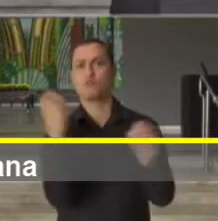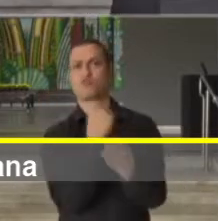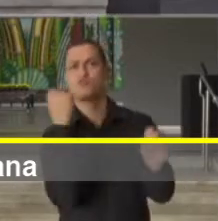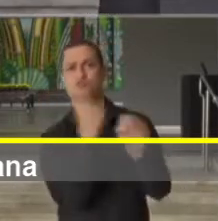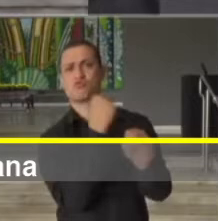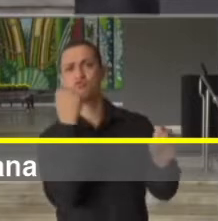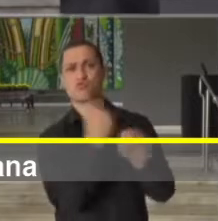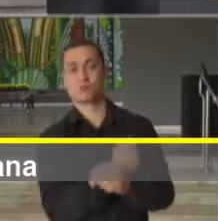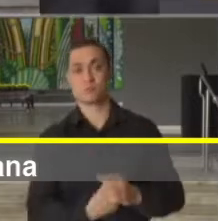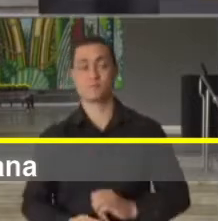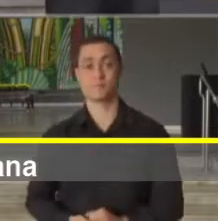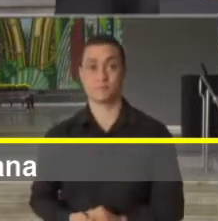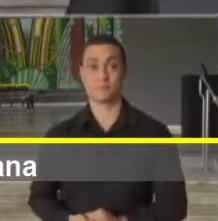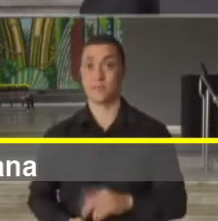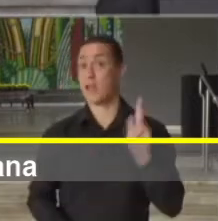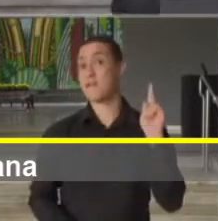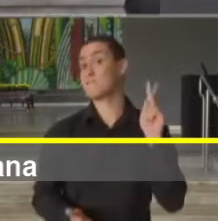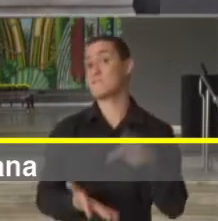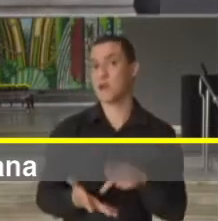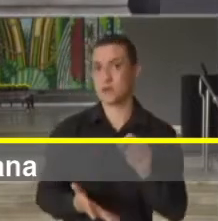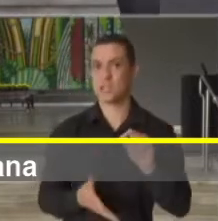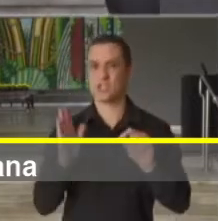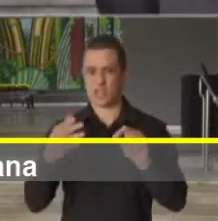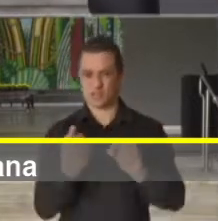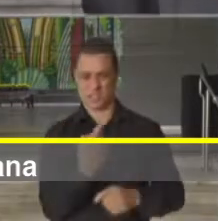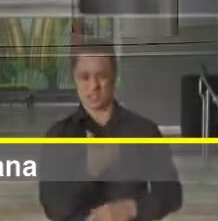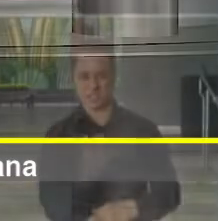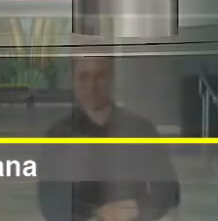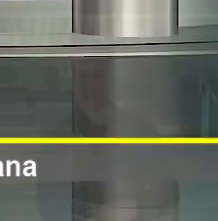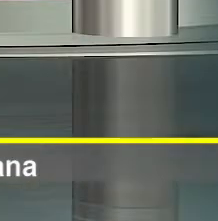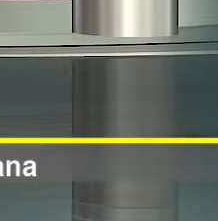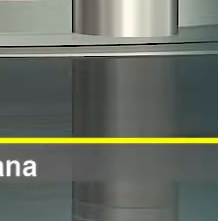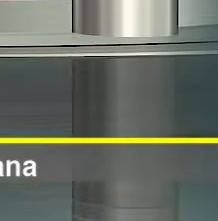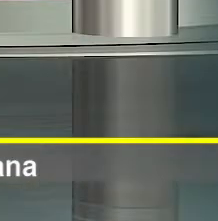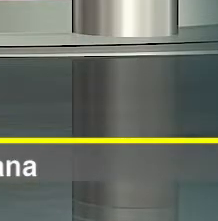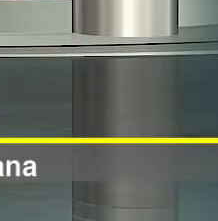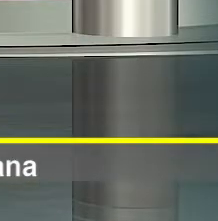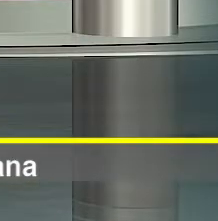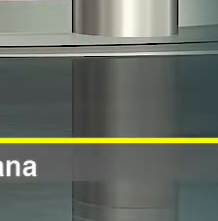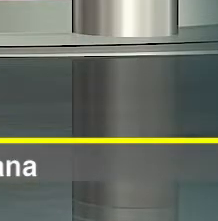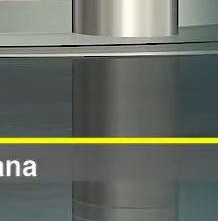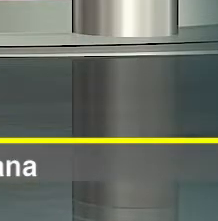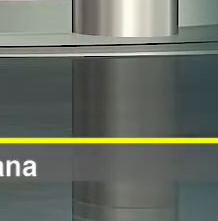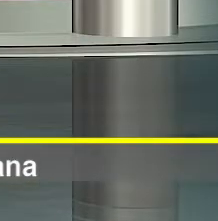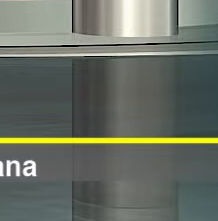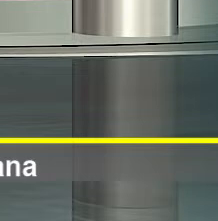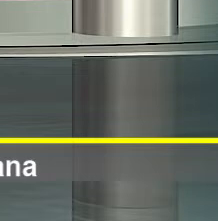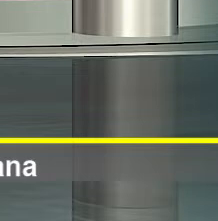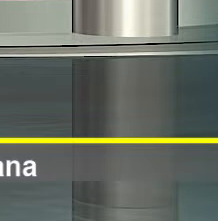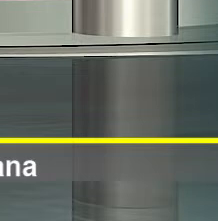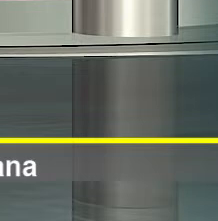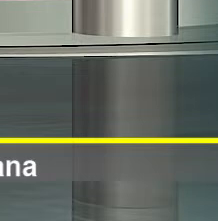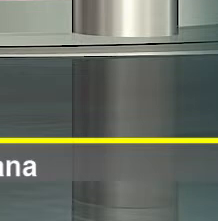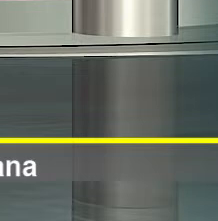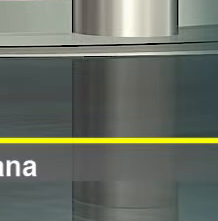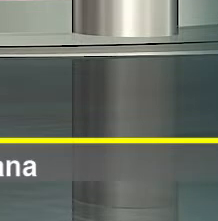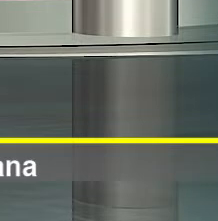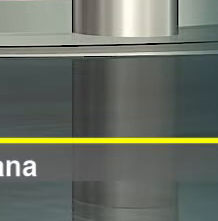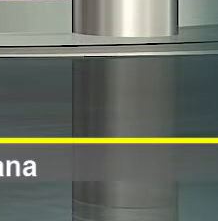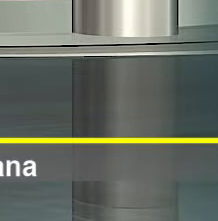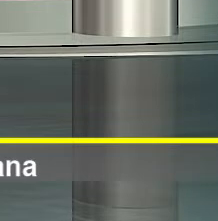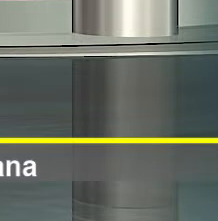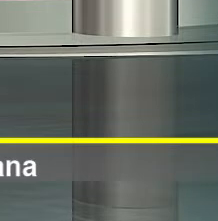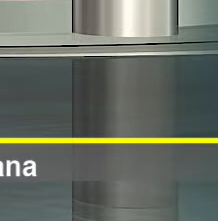estão na fase laranja, inclusive aqui em Santa Bárbara do Oeste. São 8 horas diárias de funcionamento, tá